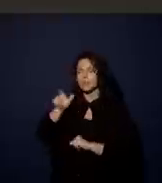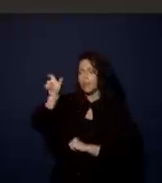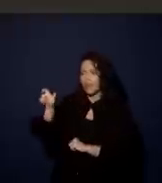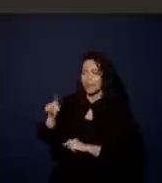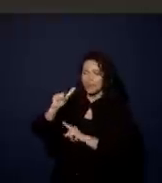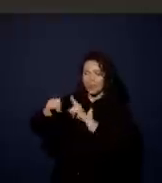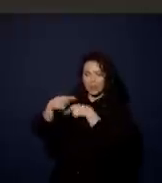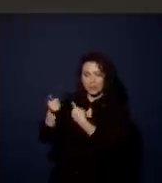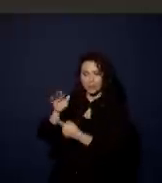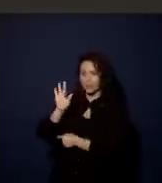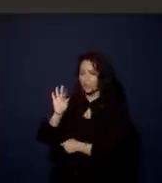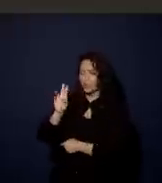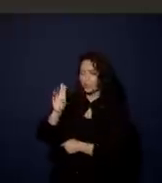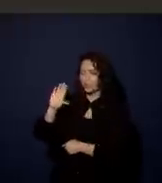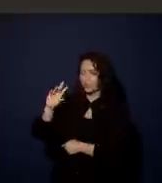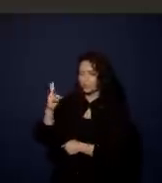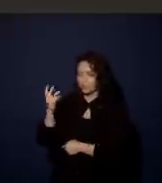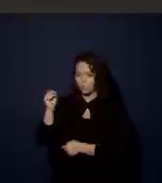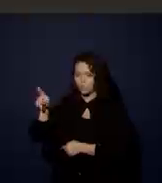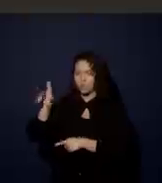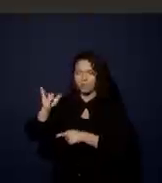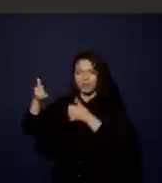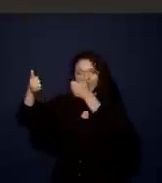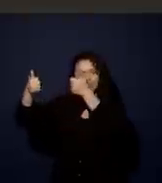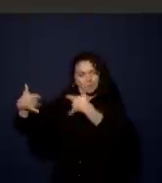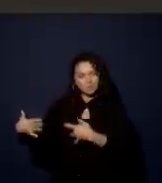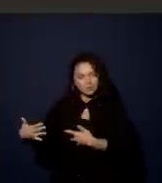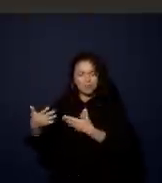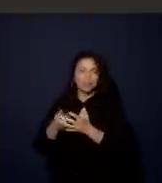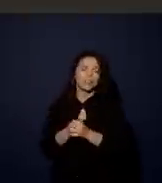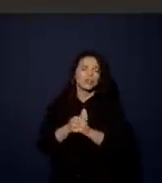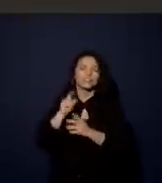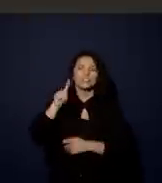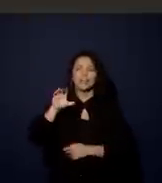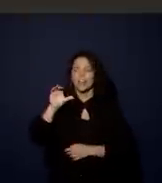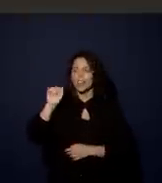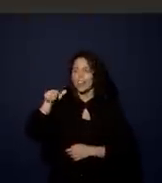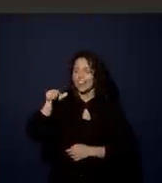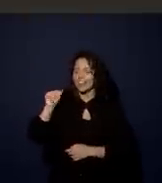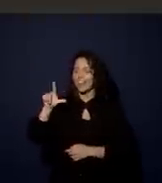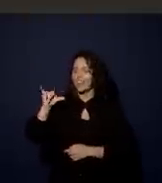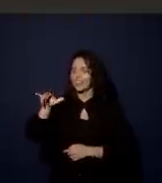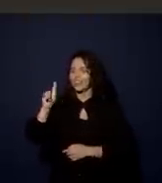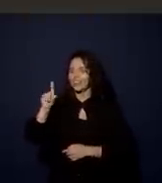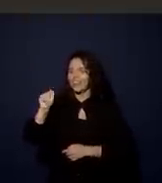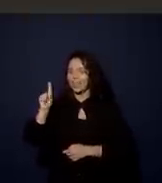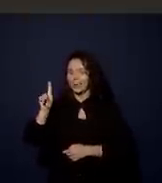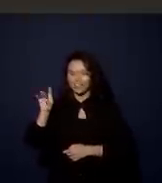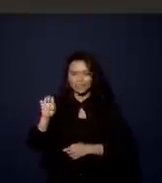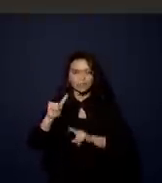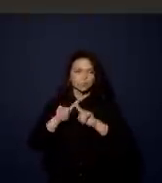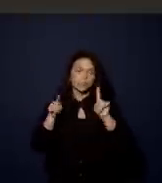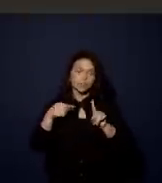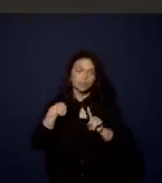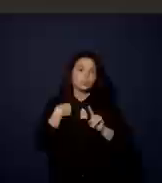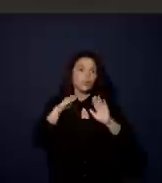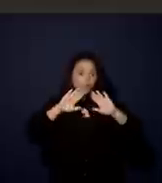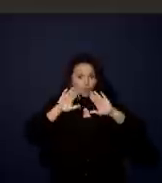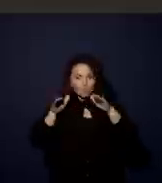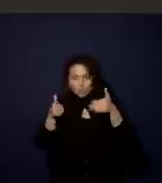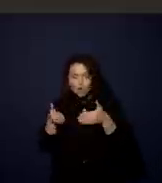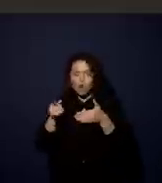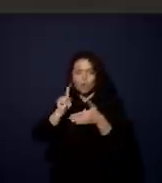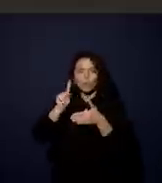canalidade depois né porque eu não posso falar muito sobre canalidade o nosso foco é o serviço online